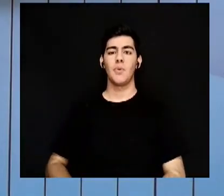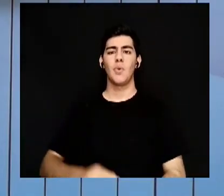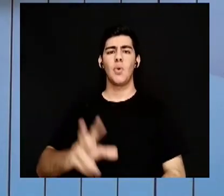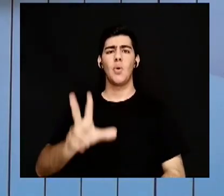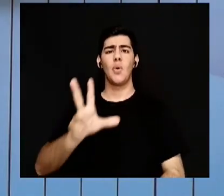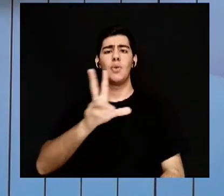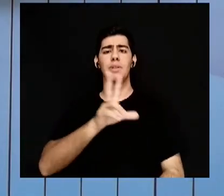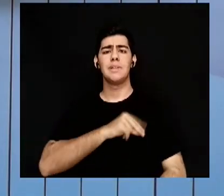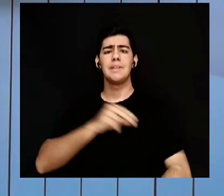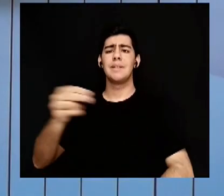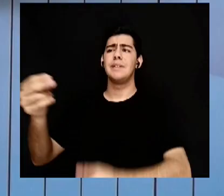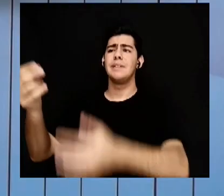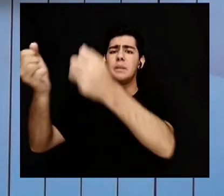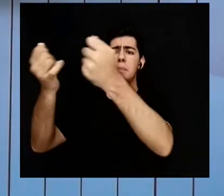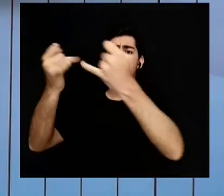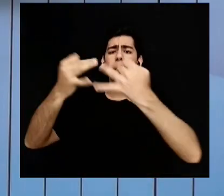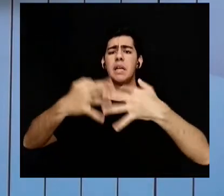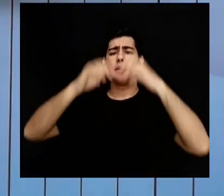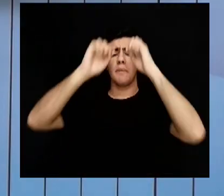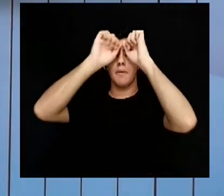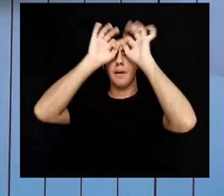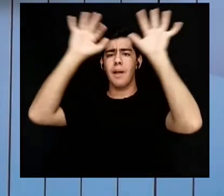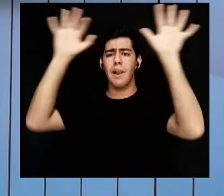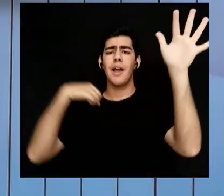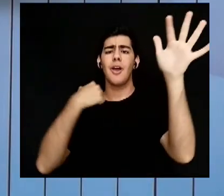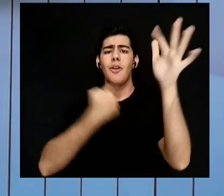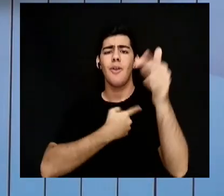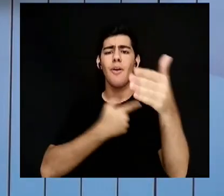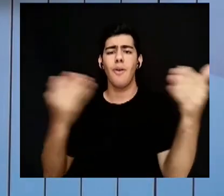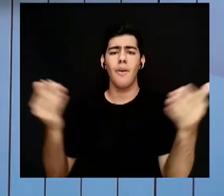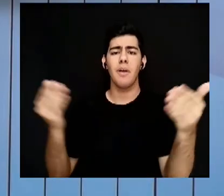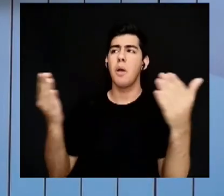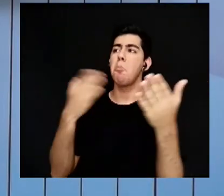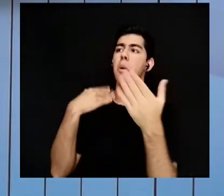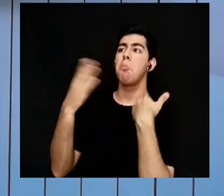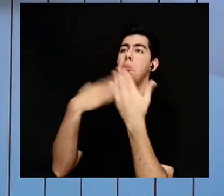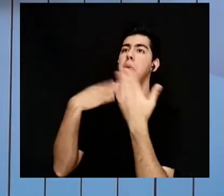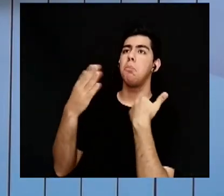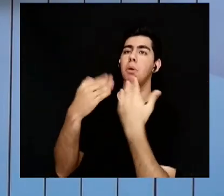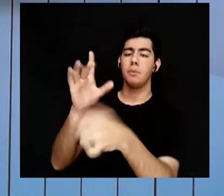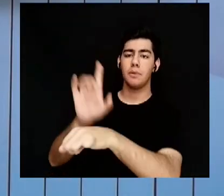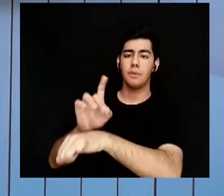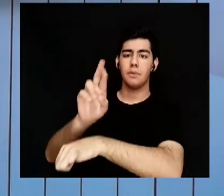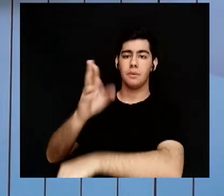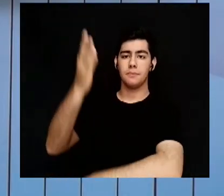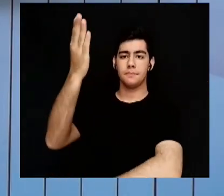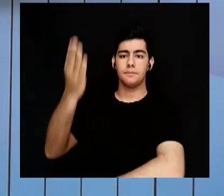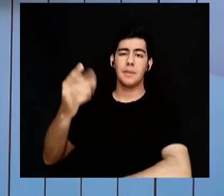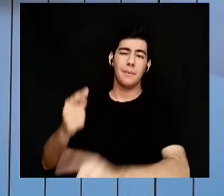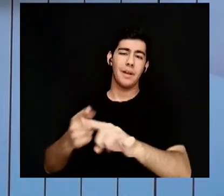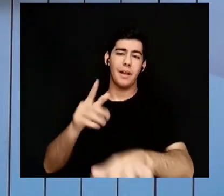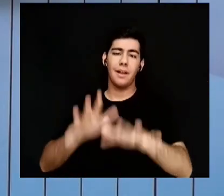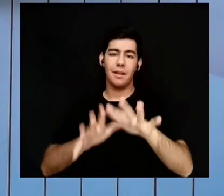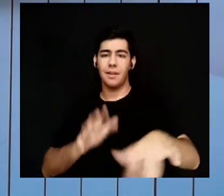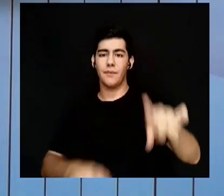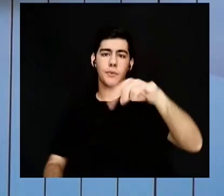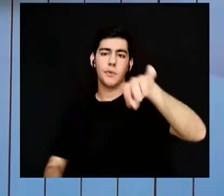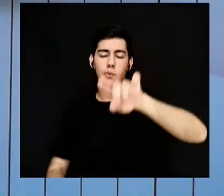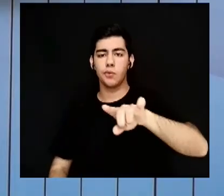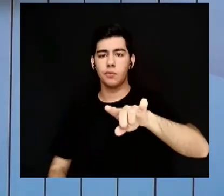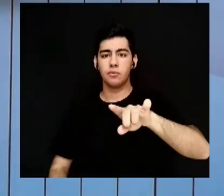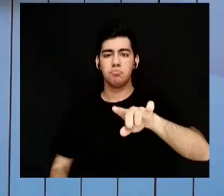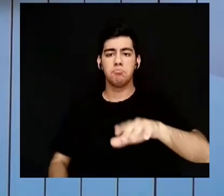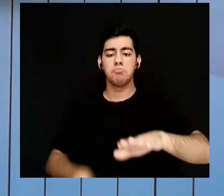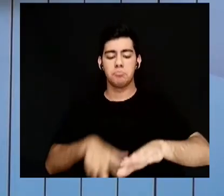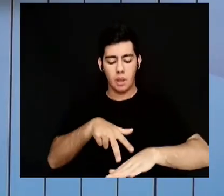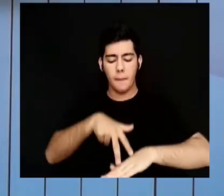essa conversa que nós estamos tendo aqui com a doutora, porque às vezes você sobe na balança, aí você vê aí uma diferença